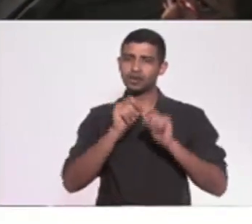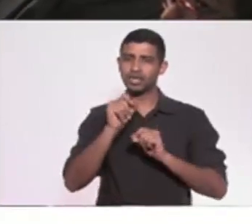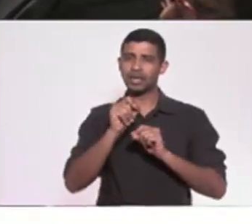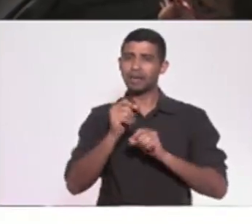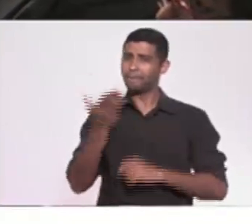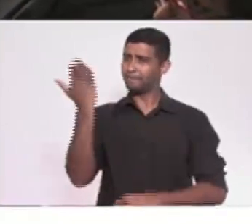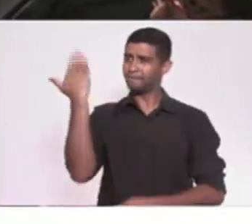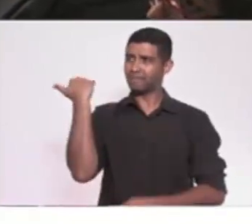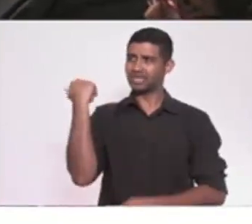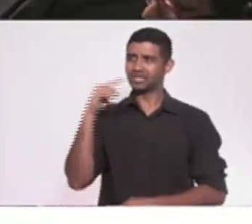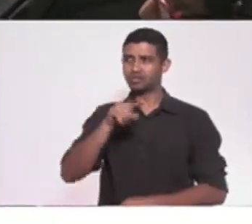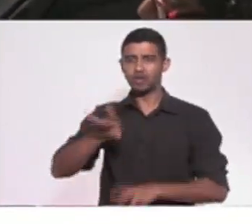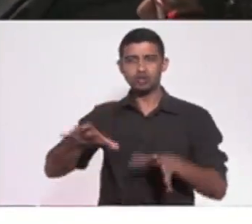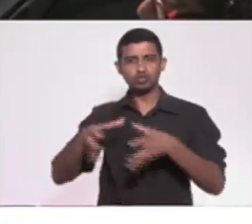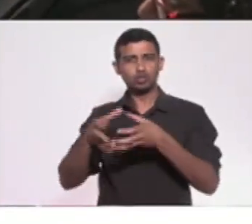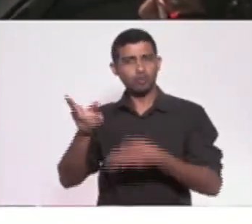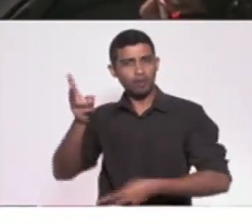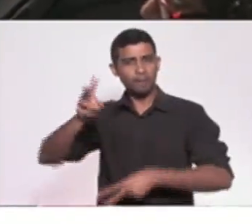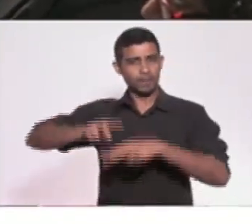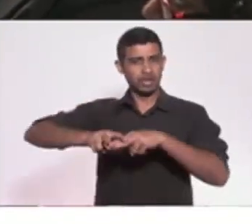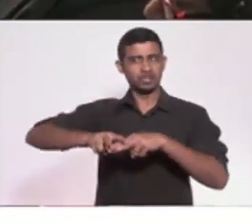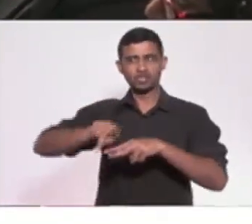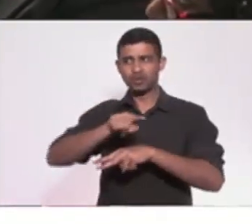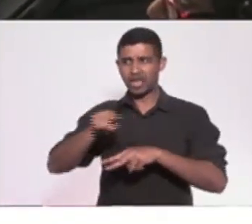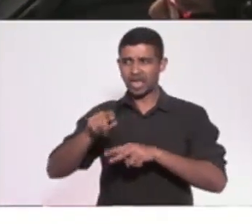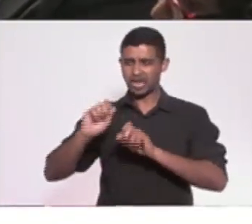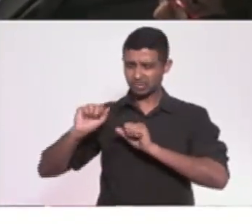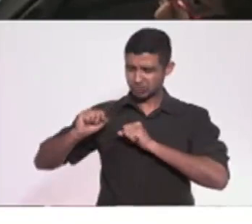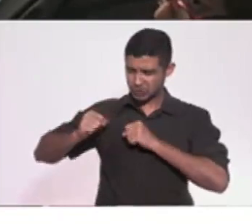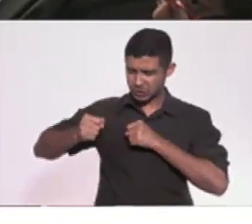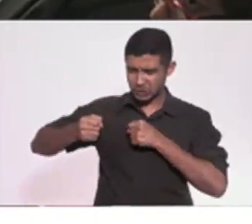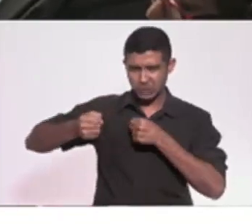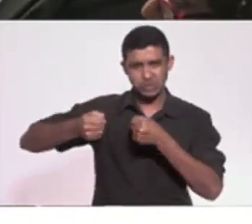presos, eles estavam lutando para